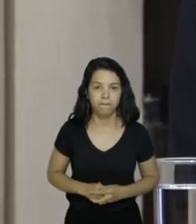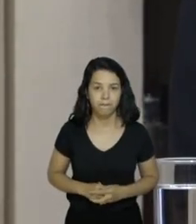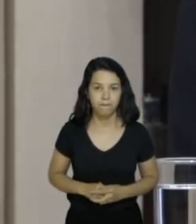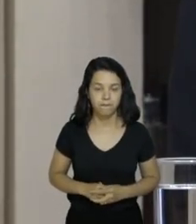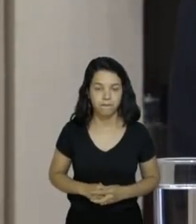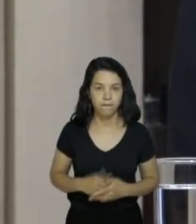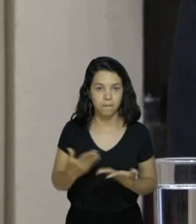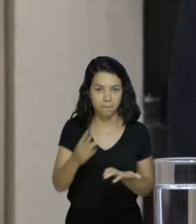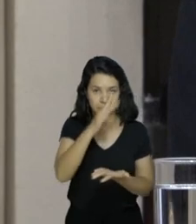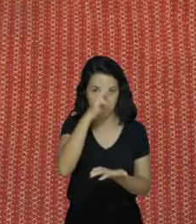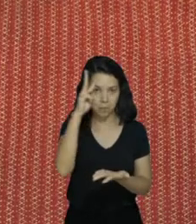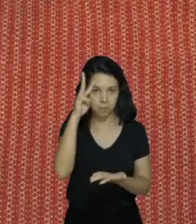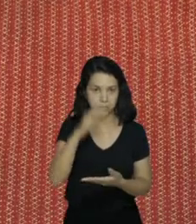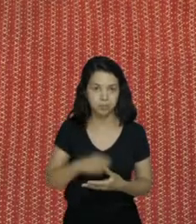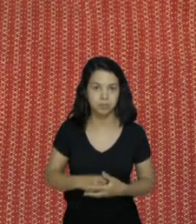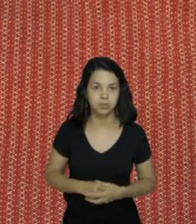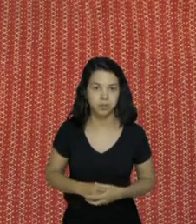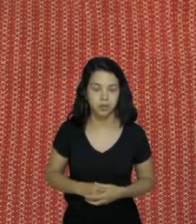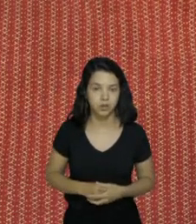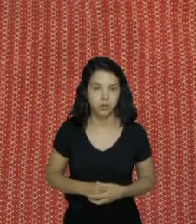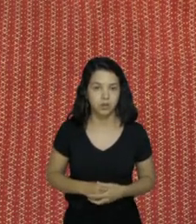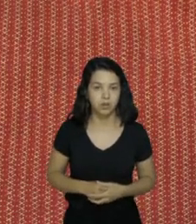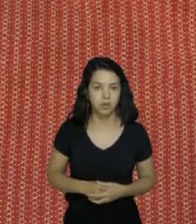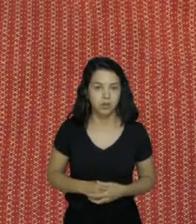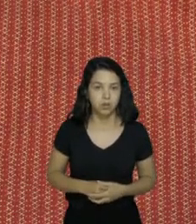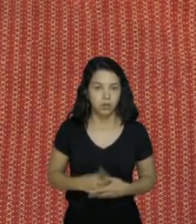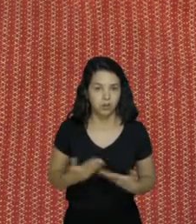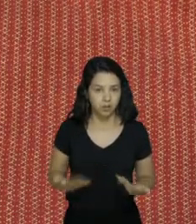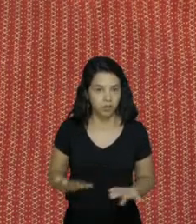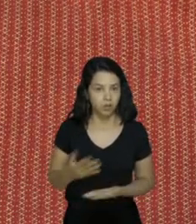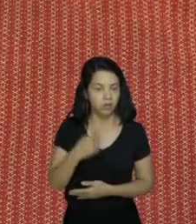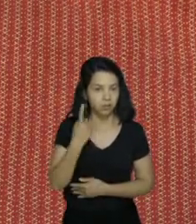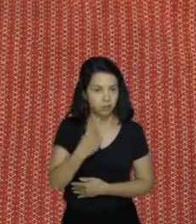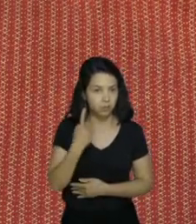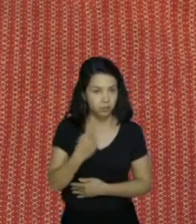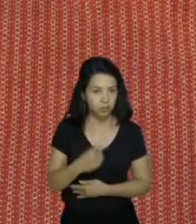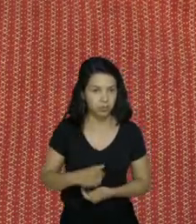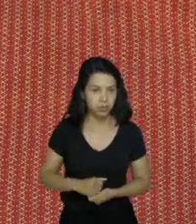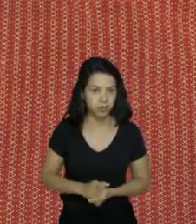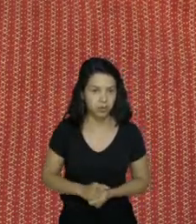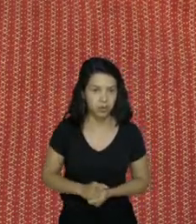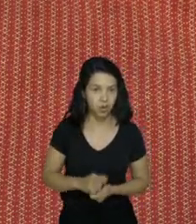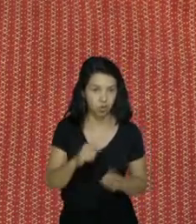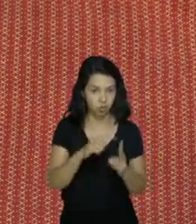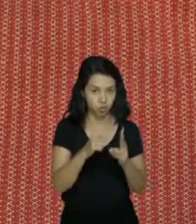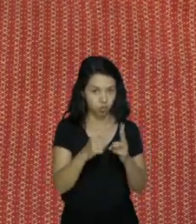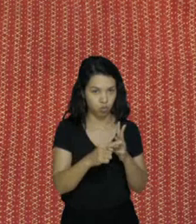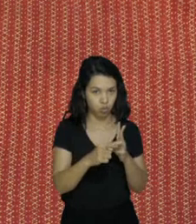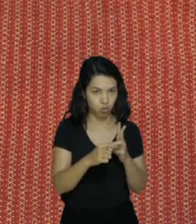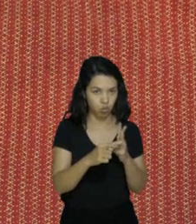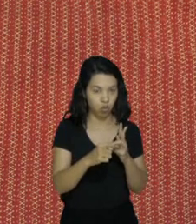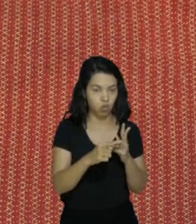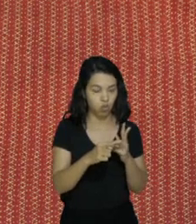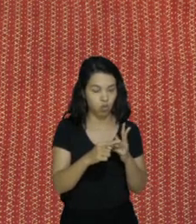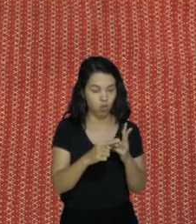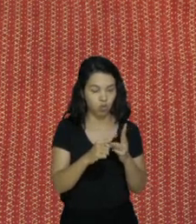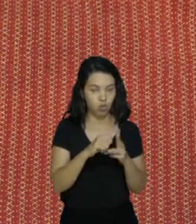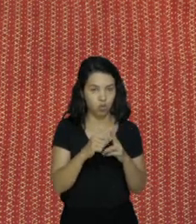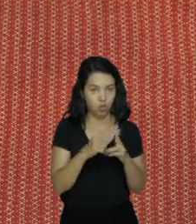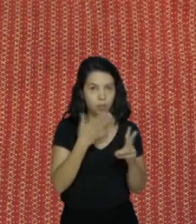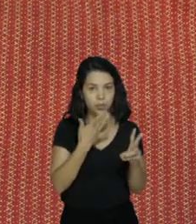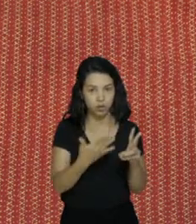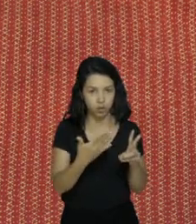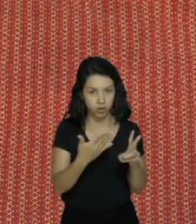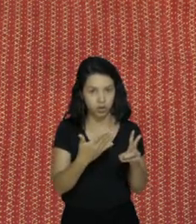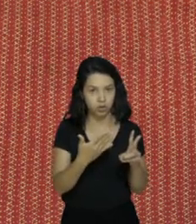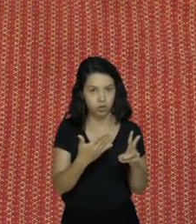Senhor presidente, nobres colegas deputados, deputadas, dois pedidos hoje de retirada de pauta, de vetos, mensagens de vetos que